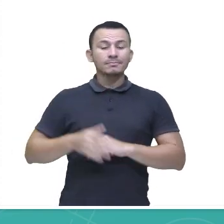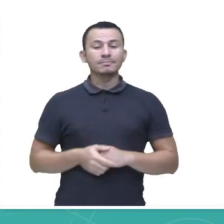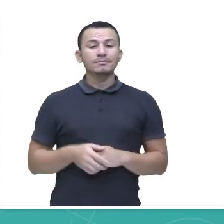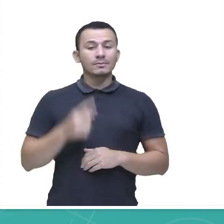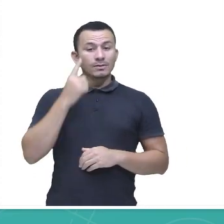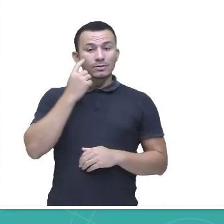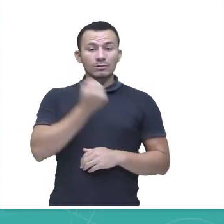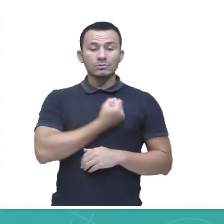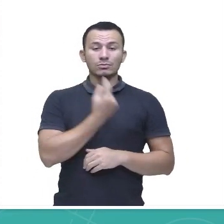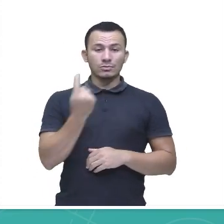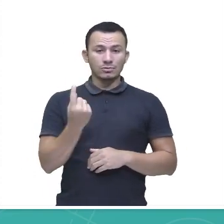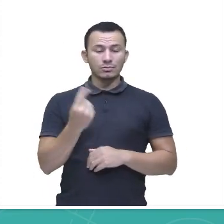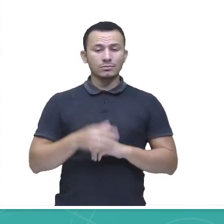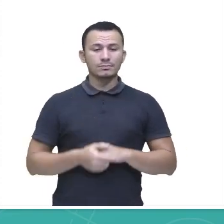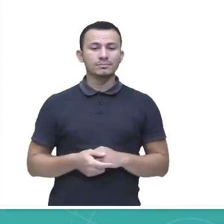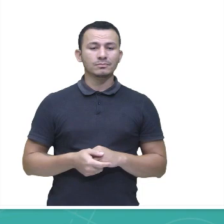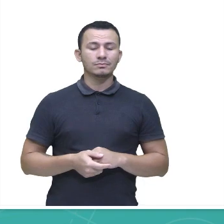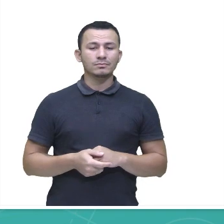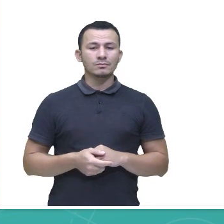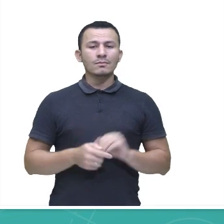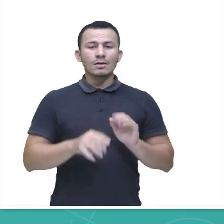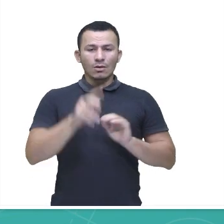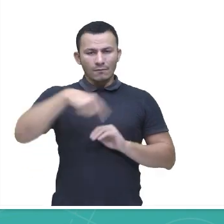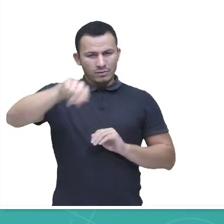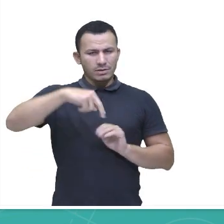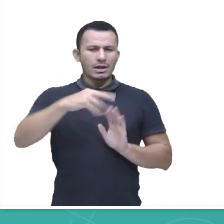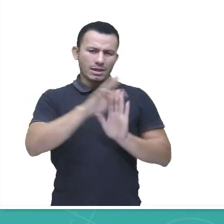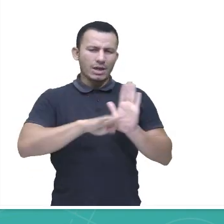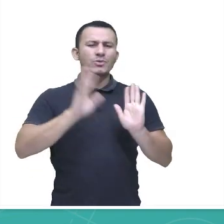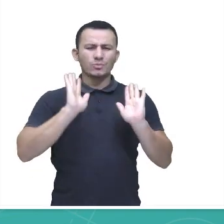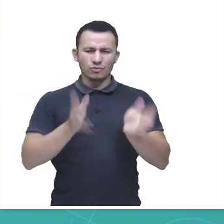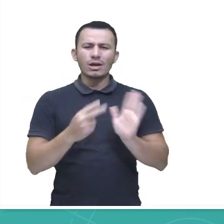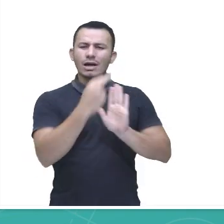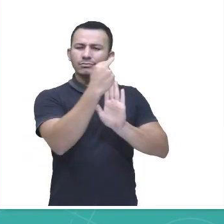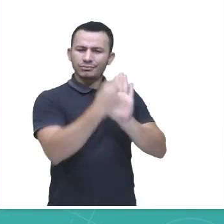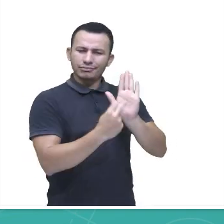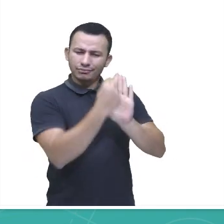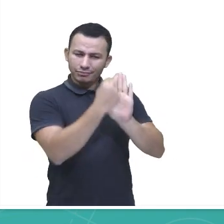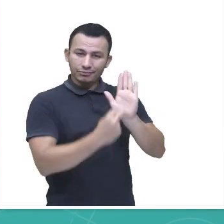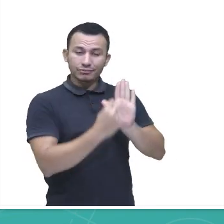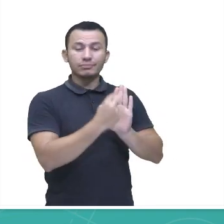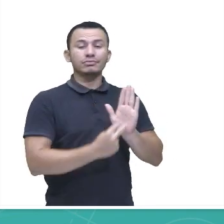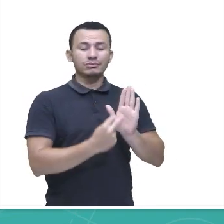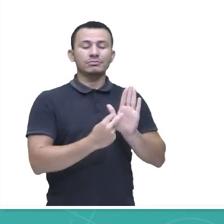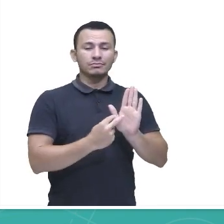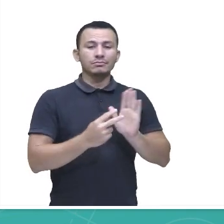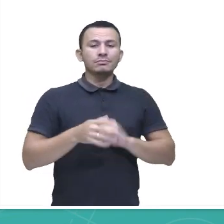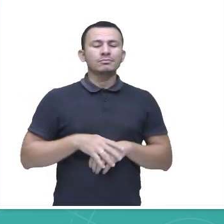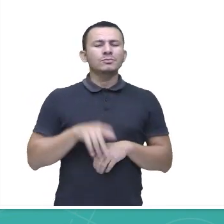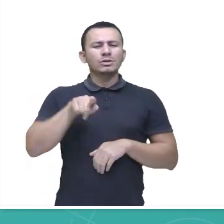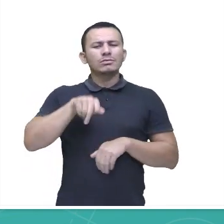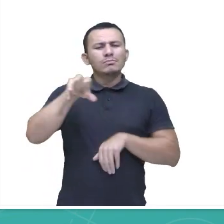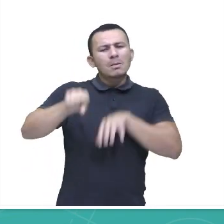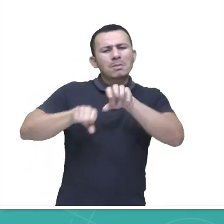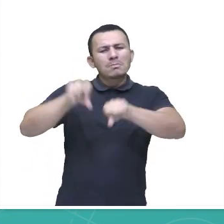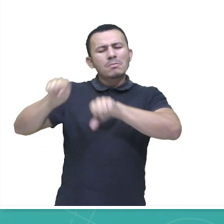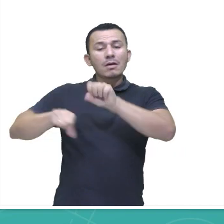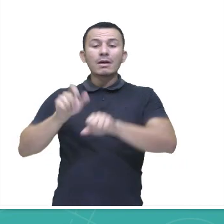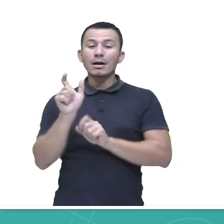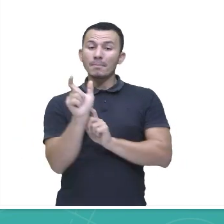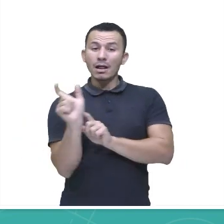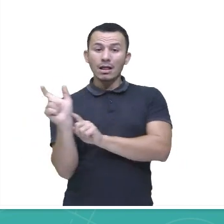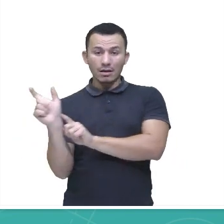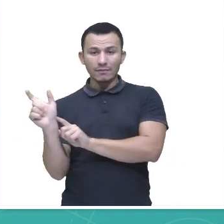primeira questão. No texto, você leu todo o texto e você foi vendo, né, os nomes, as palavras que